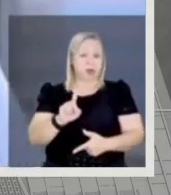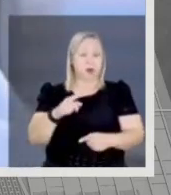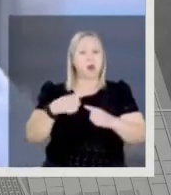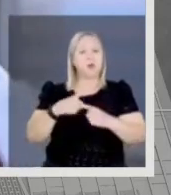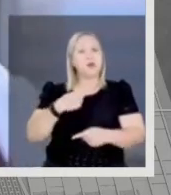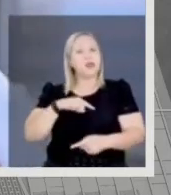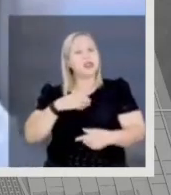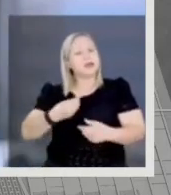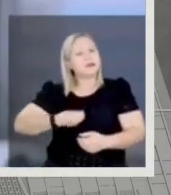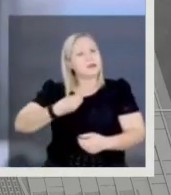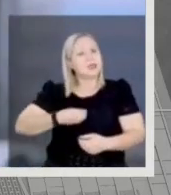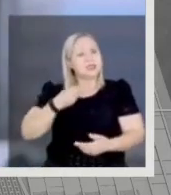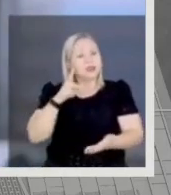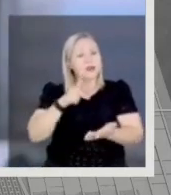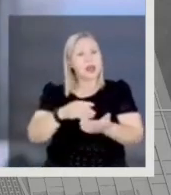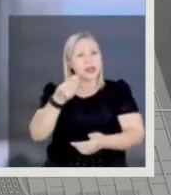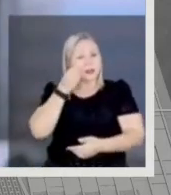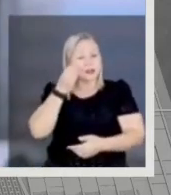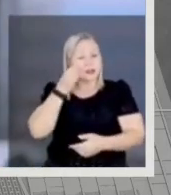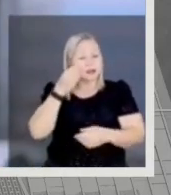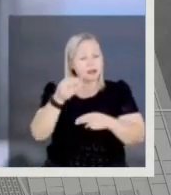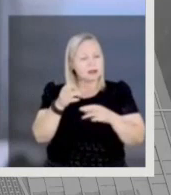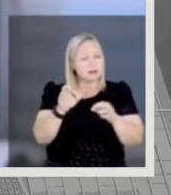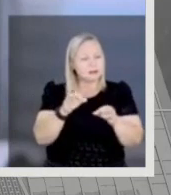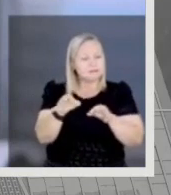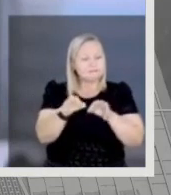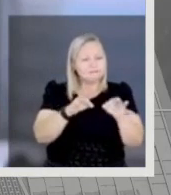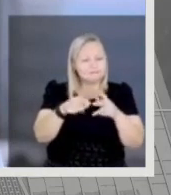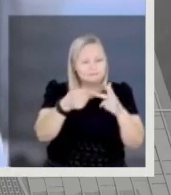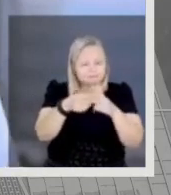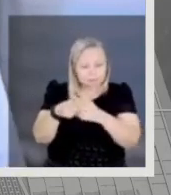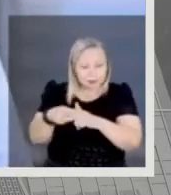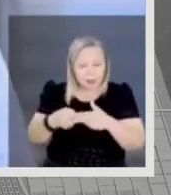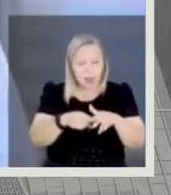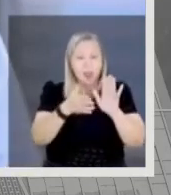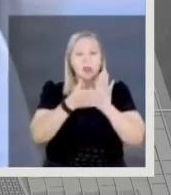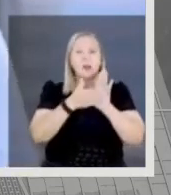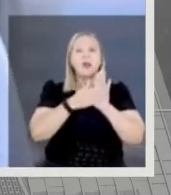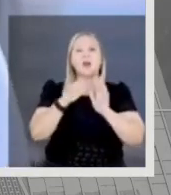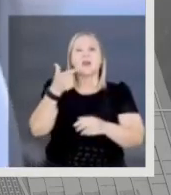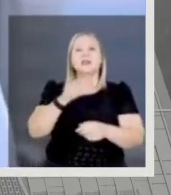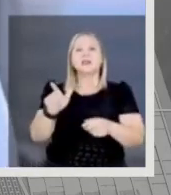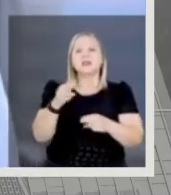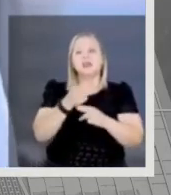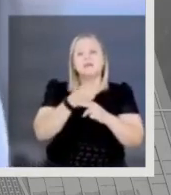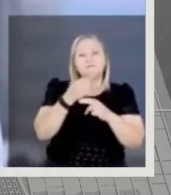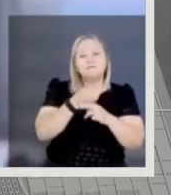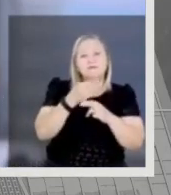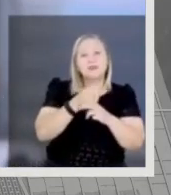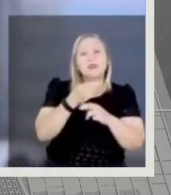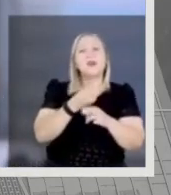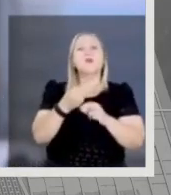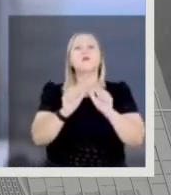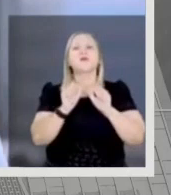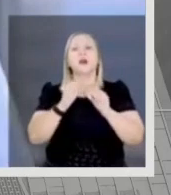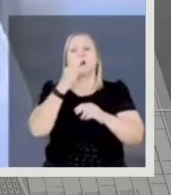deputados, entre senadores fisiológicos e corruptos. Coincidentemente, o PMDB vai fazer campanha para aquele que salgou